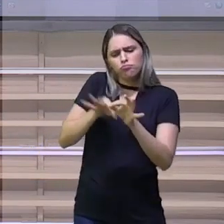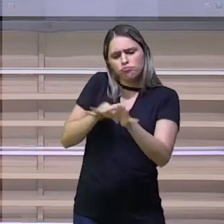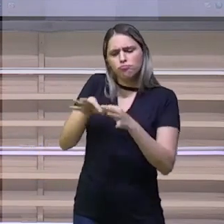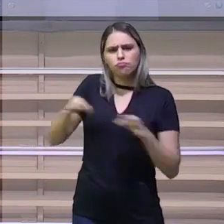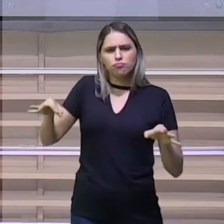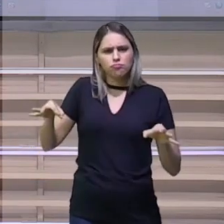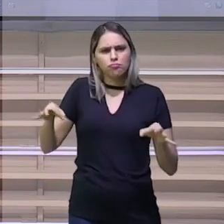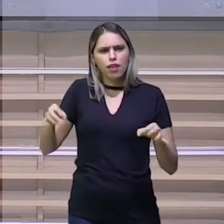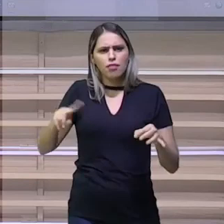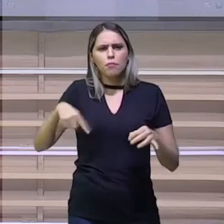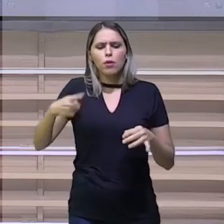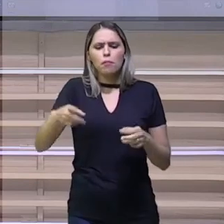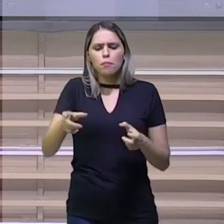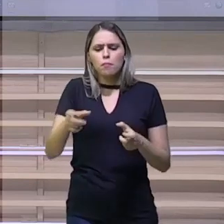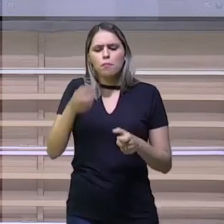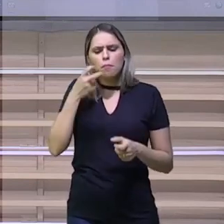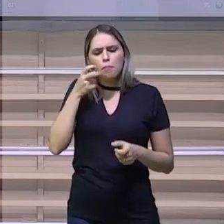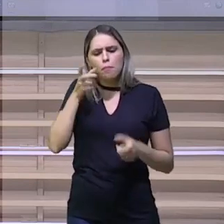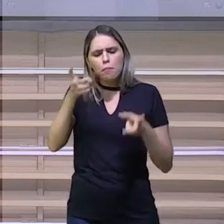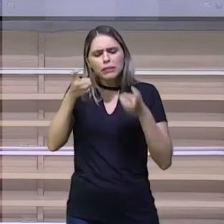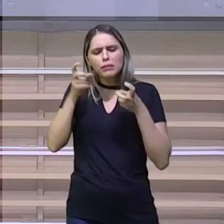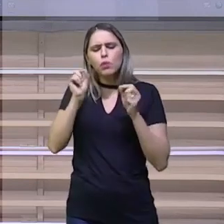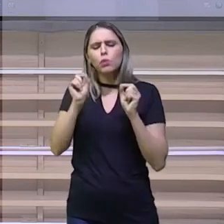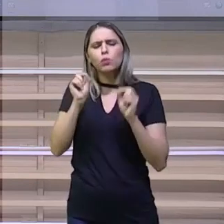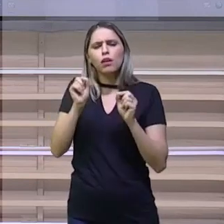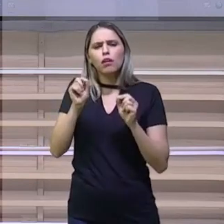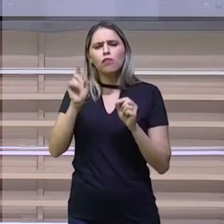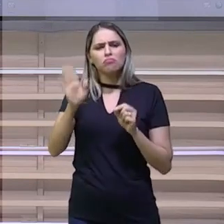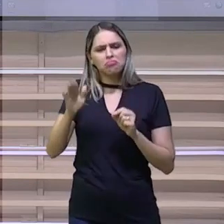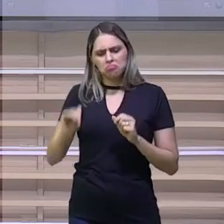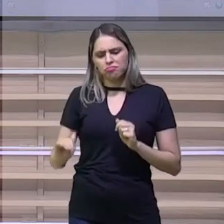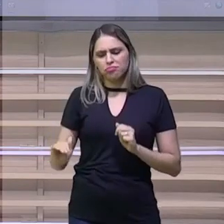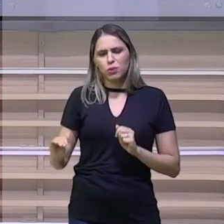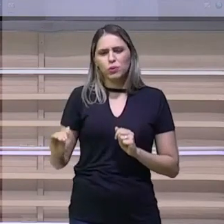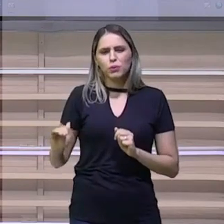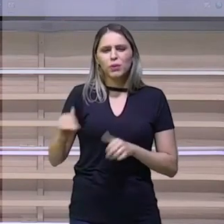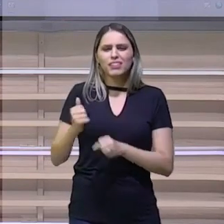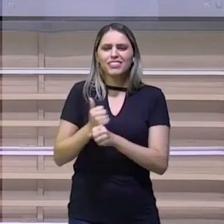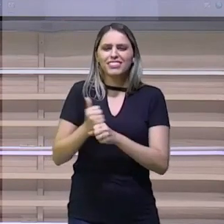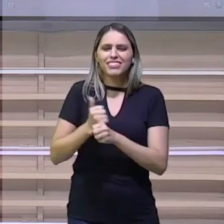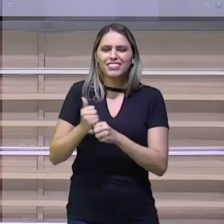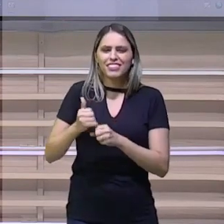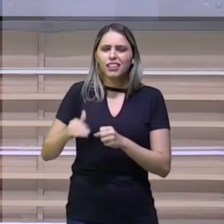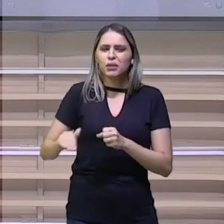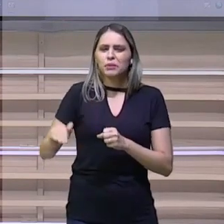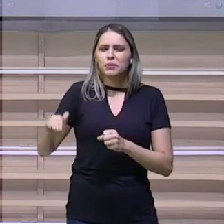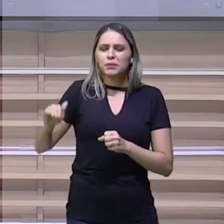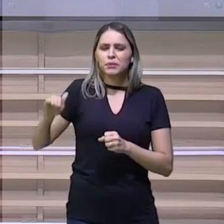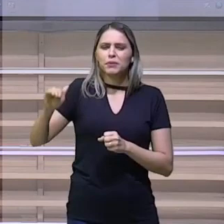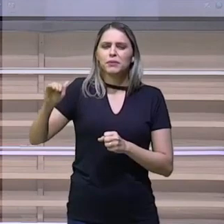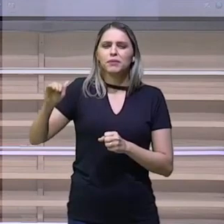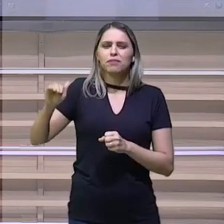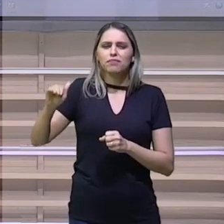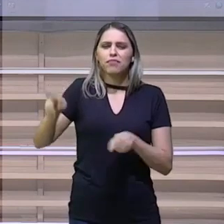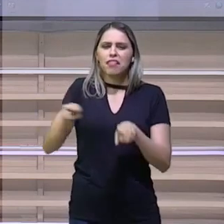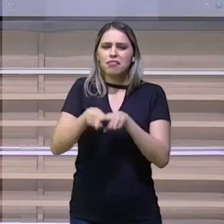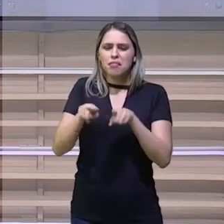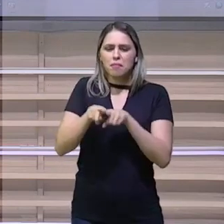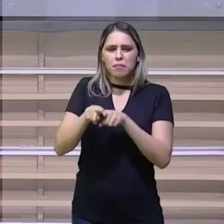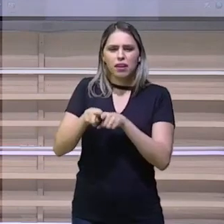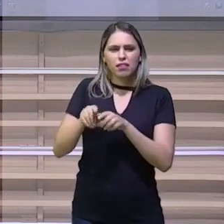do ano, para você perceber quanto você cresceu. Quanto você cresceu de tamanho